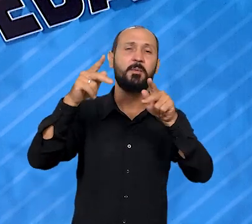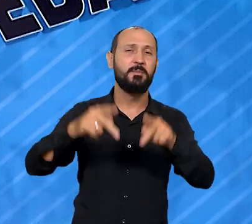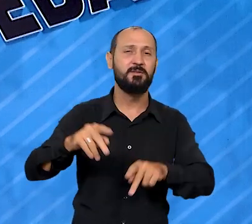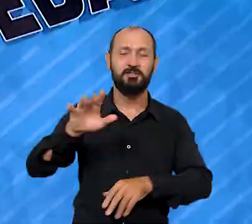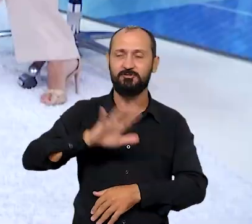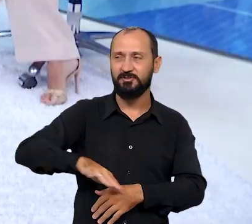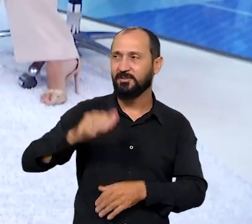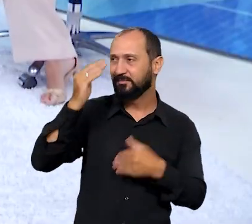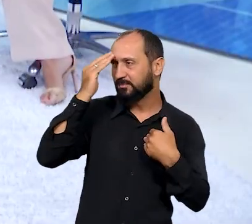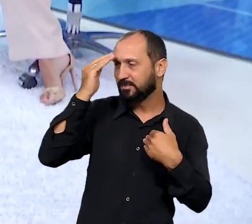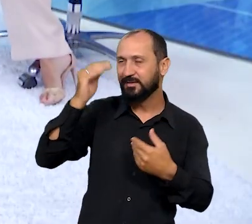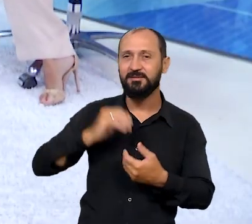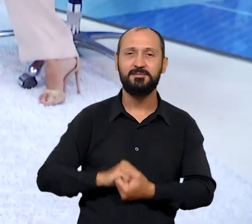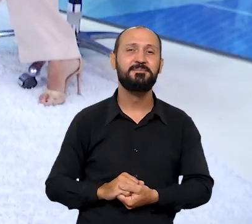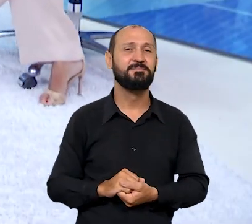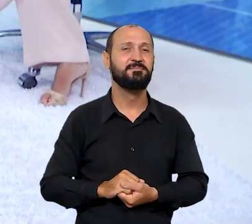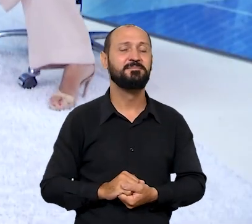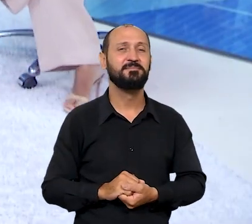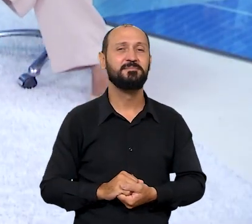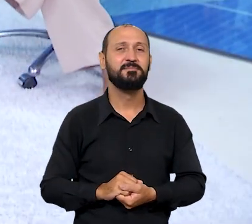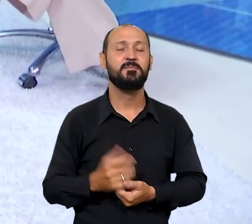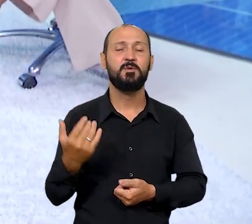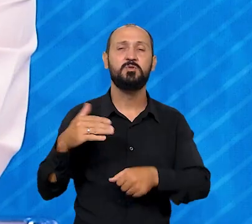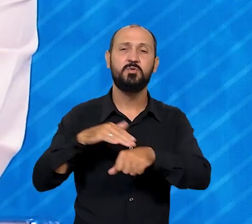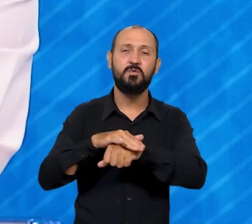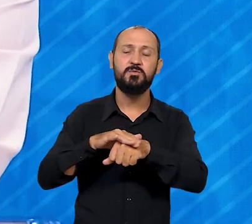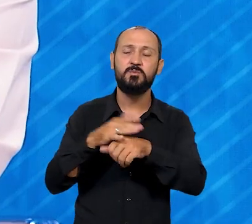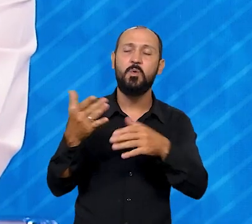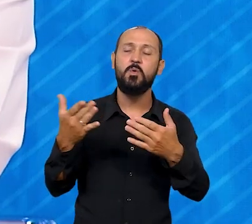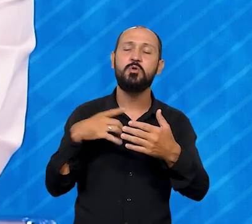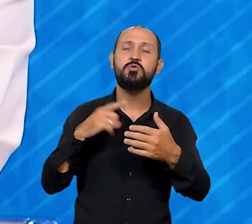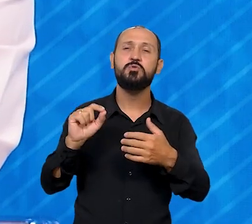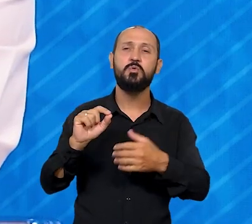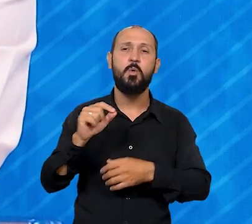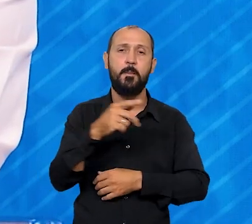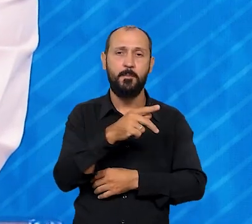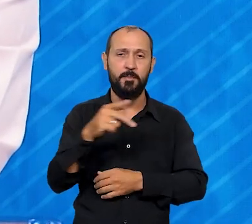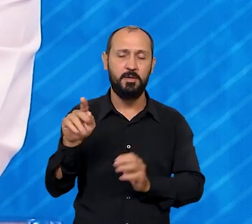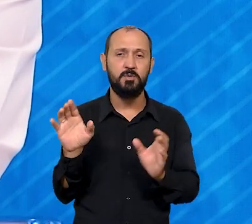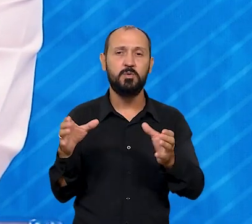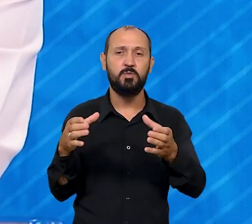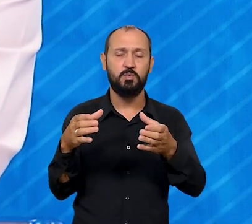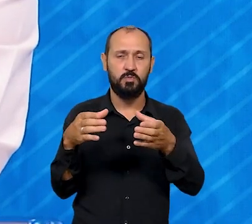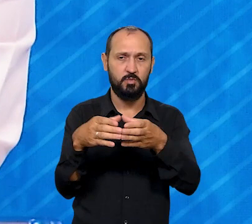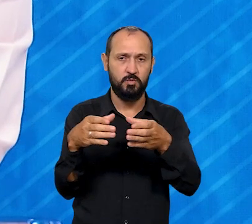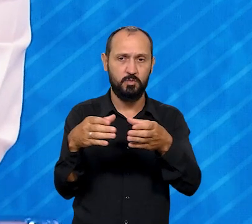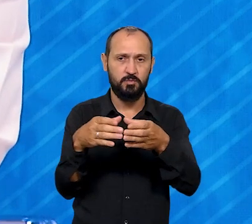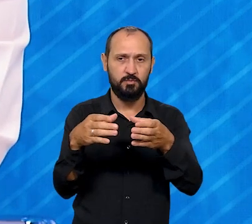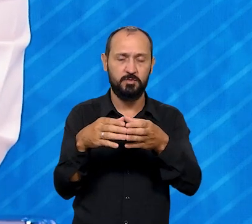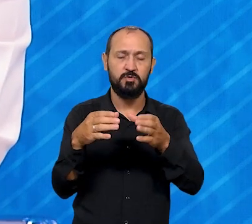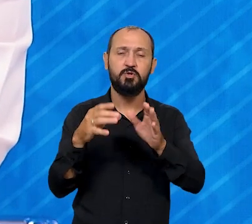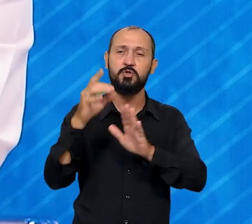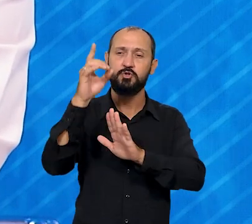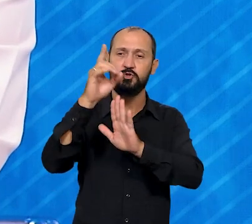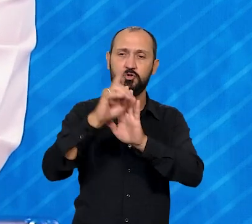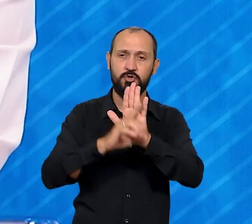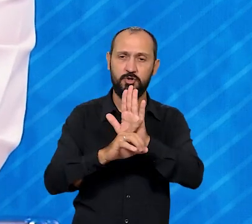população em geral. Obrigada, doutor. Obrigado a você. Nós conversamos hoje com os presidentes